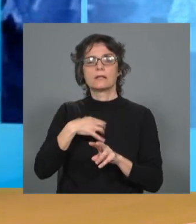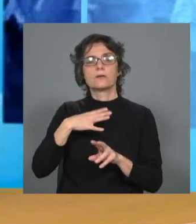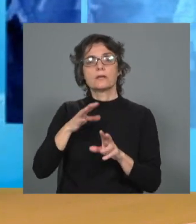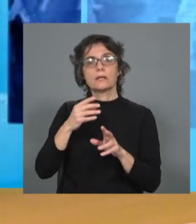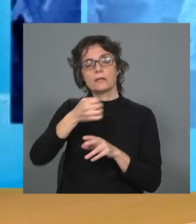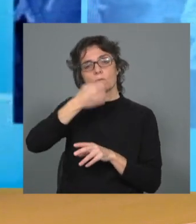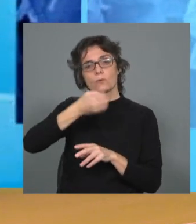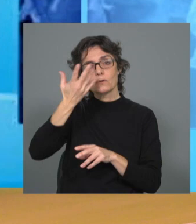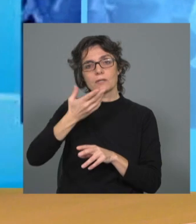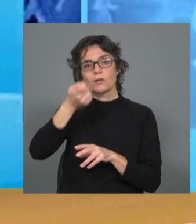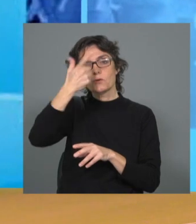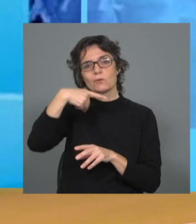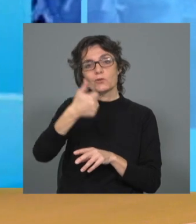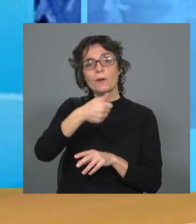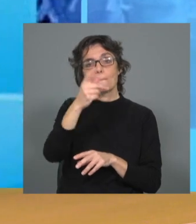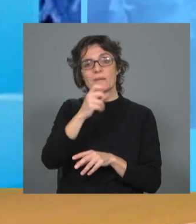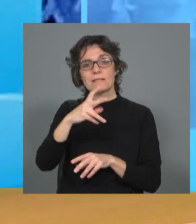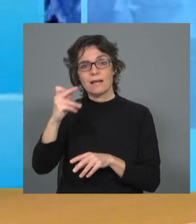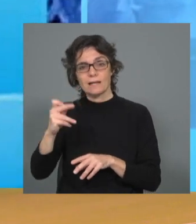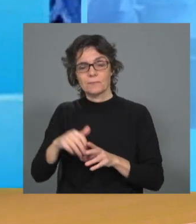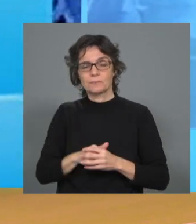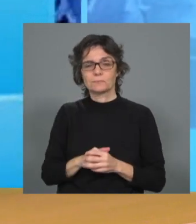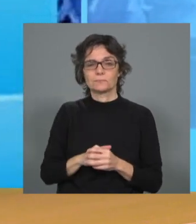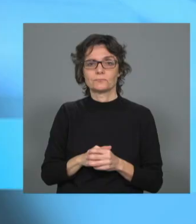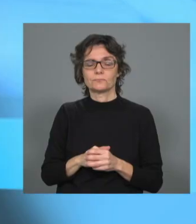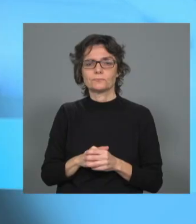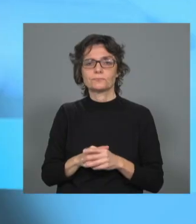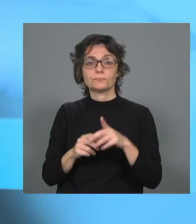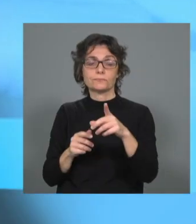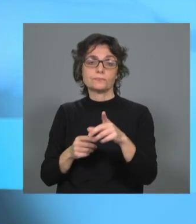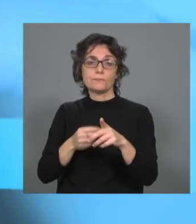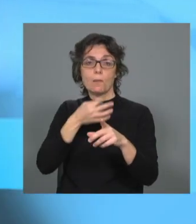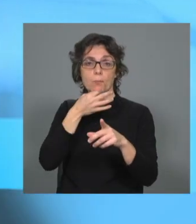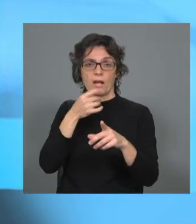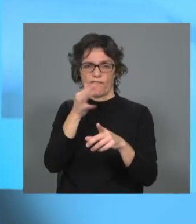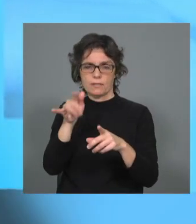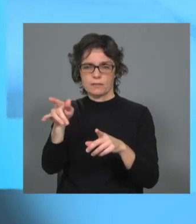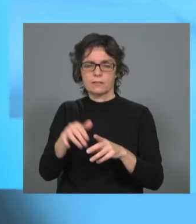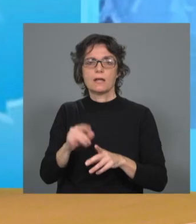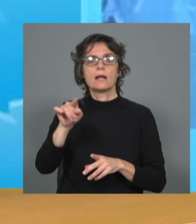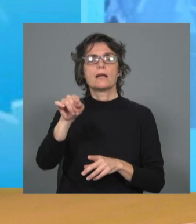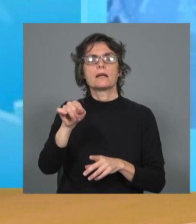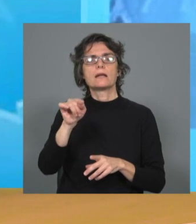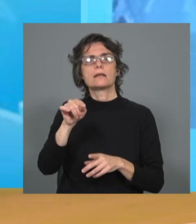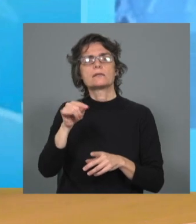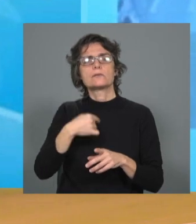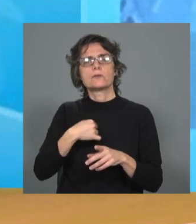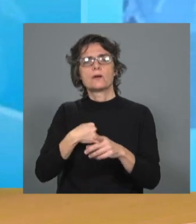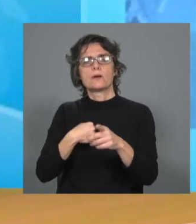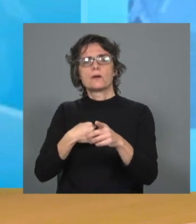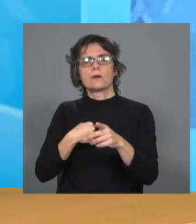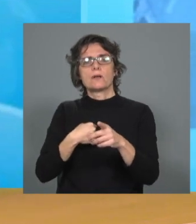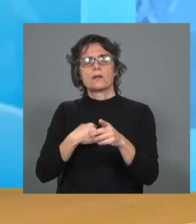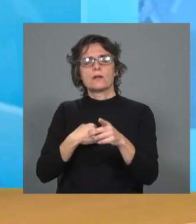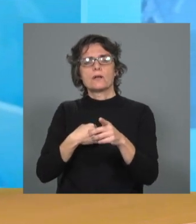histoire bizarre. Eu vou-lhe contar uma história bizarra. E realmente isso deu o tom a todas as outras histórias que ele foi ouvindo